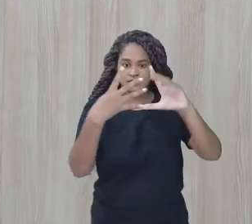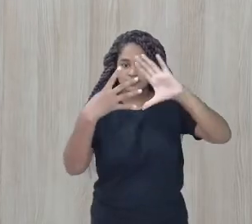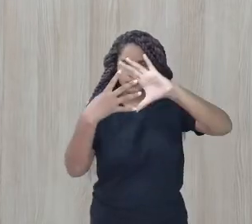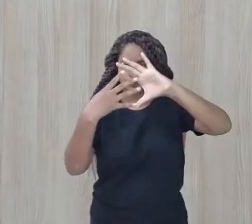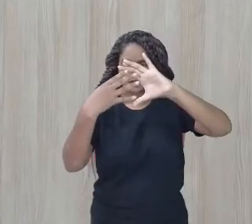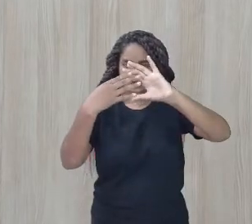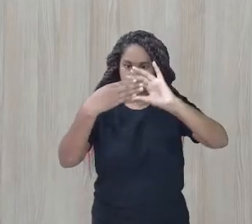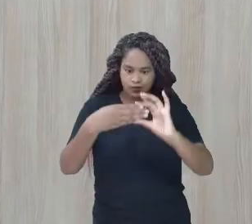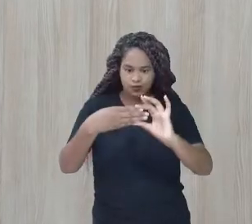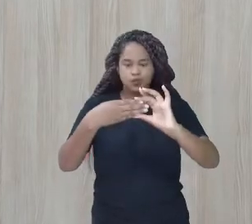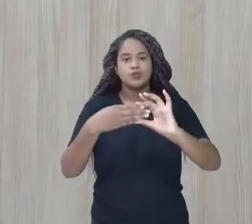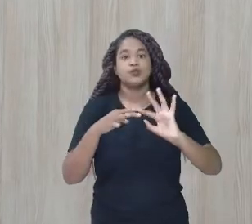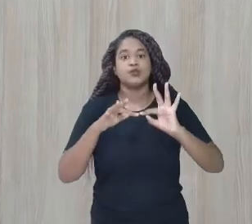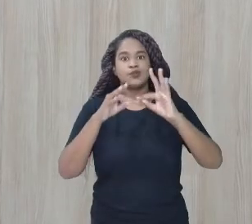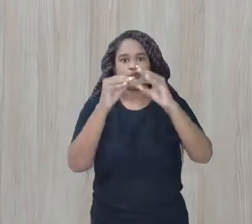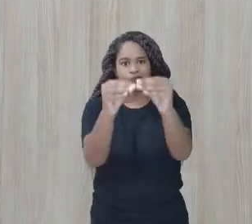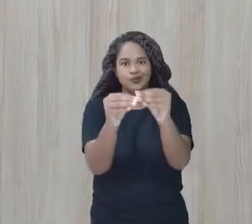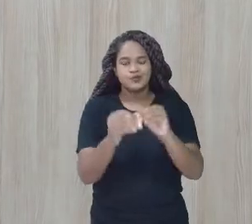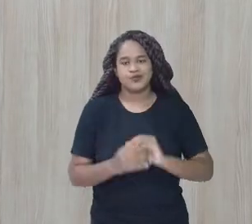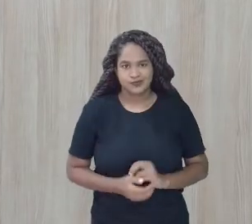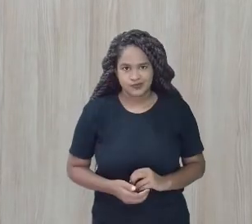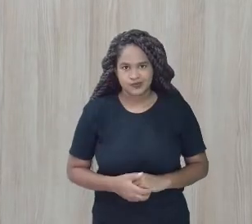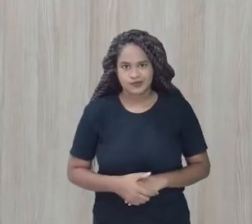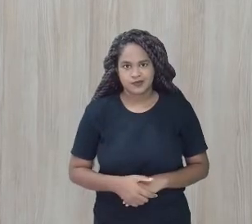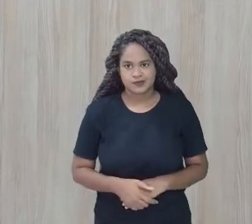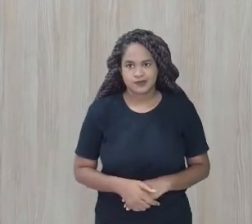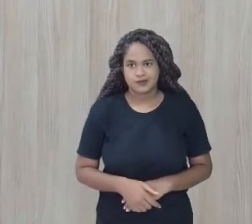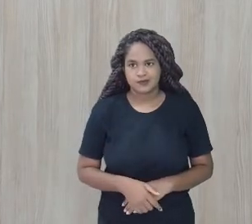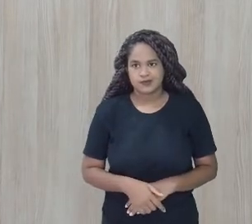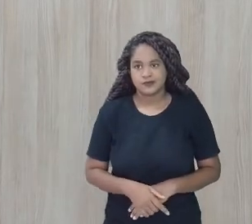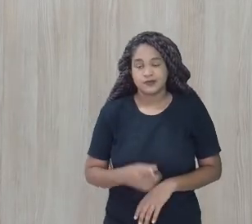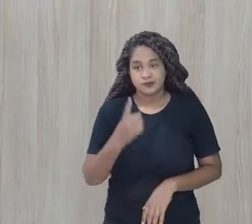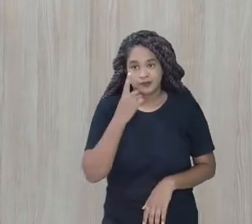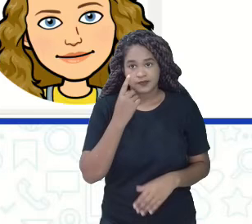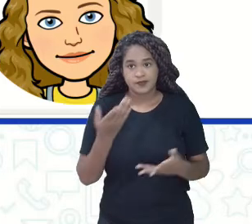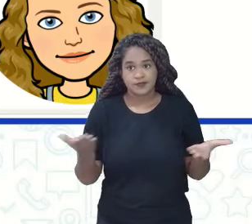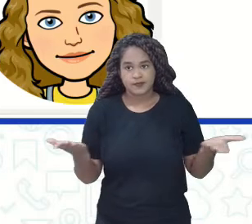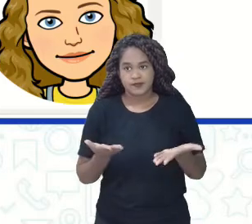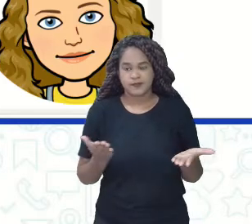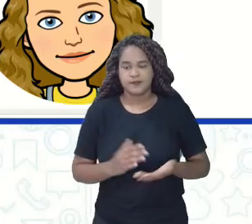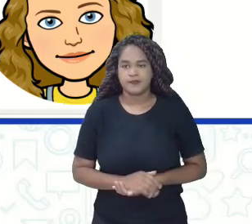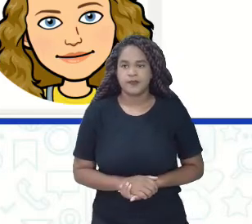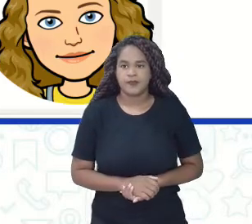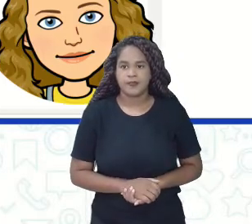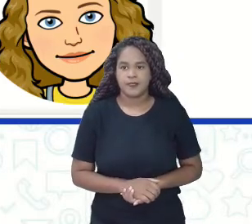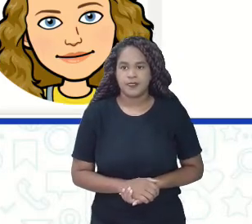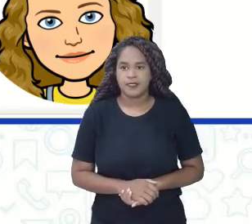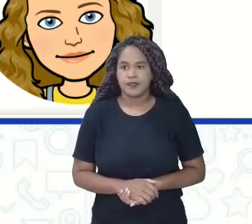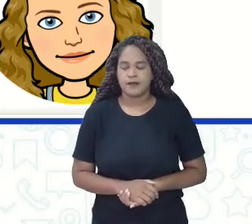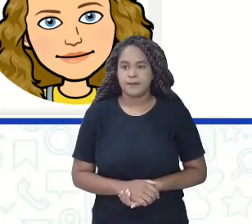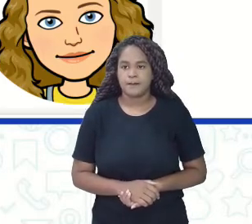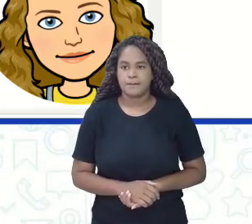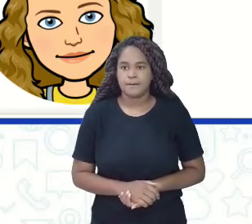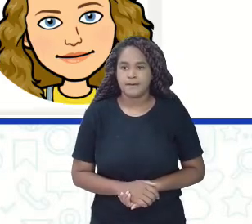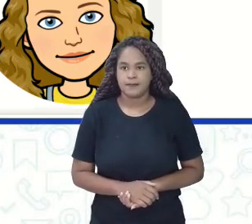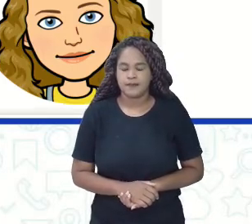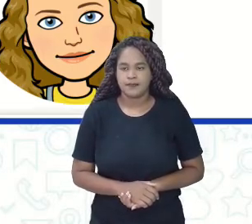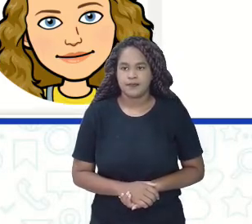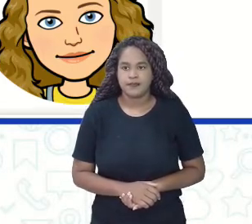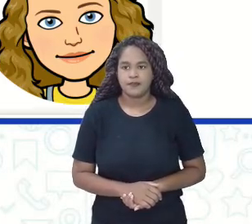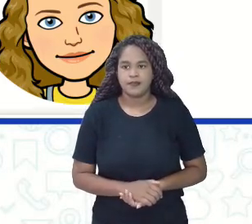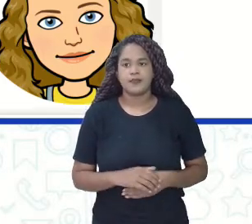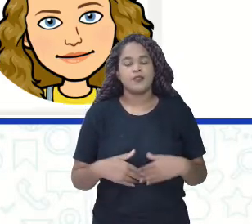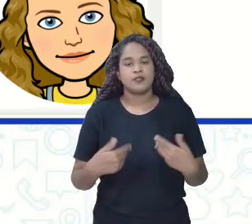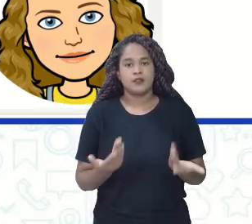que pede exatamente essa situação de repetição. Olha como vai ficar agora, ó. Aqui a gente vai construir essa